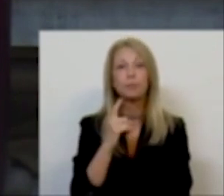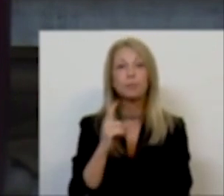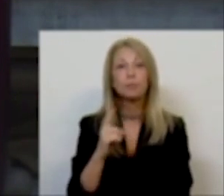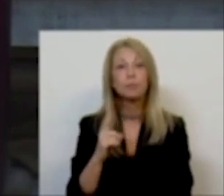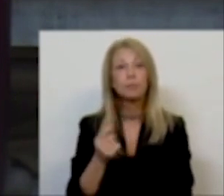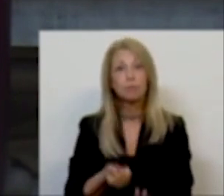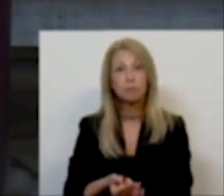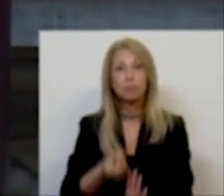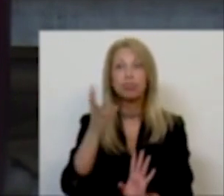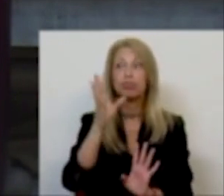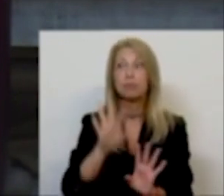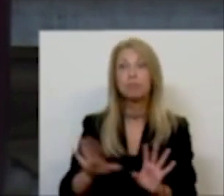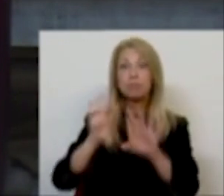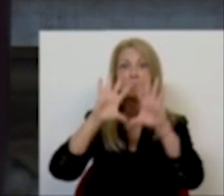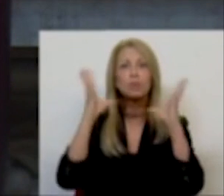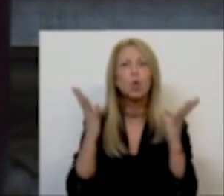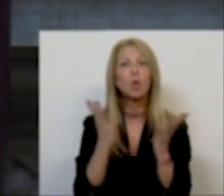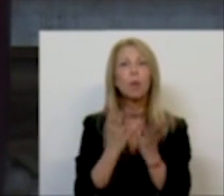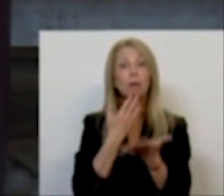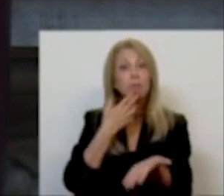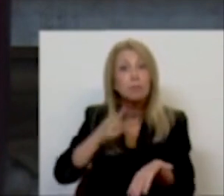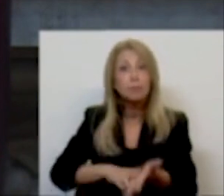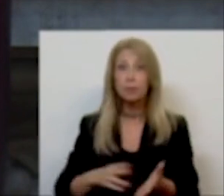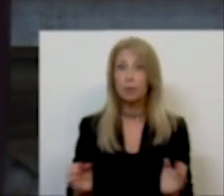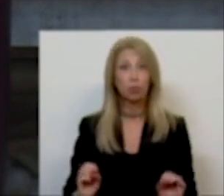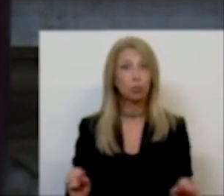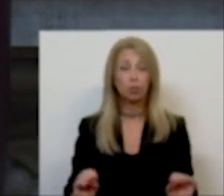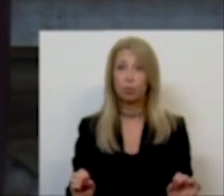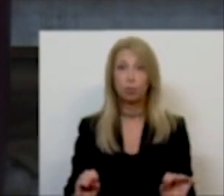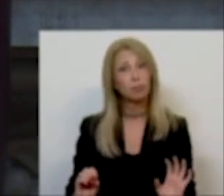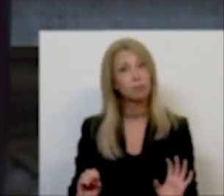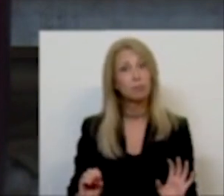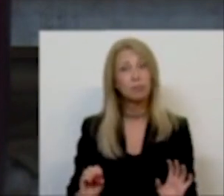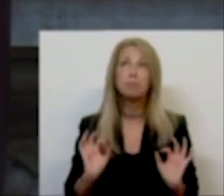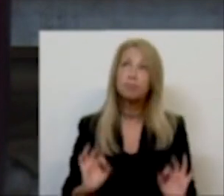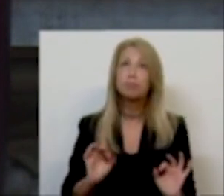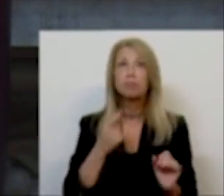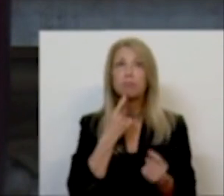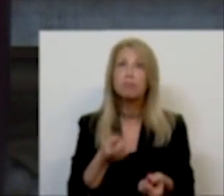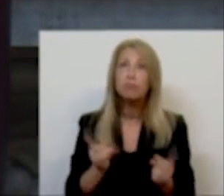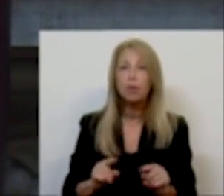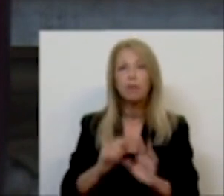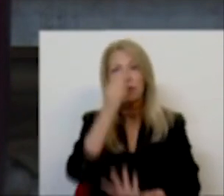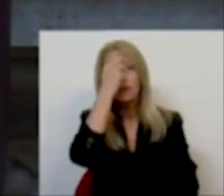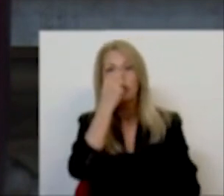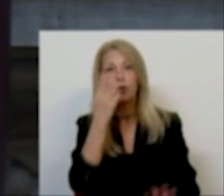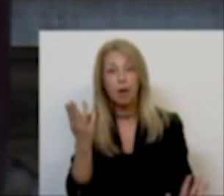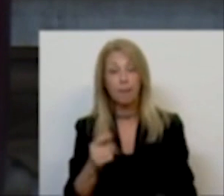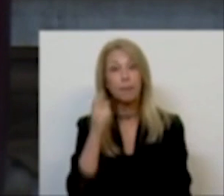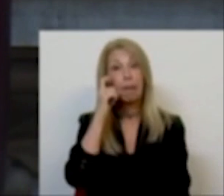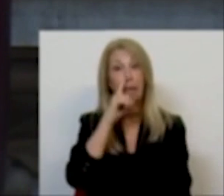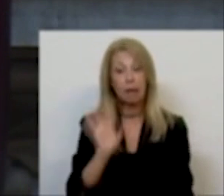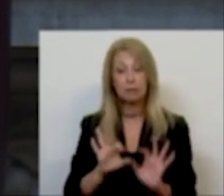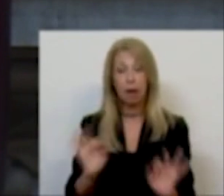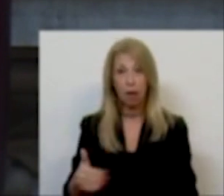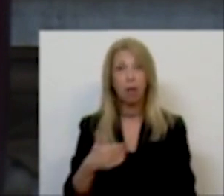traços globais, verdadeiramente não existiu. É um refazer da história. Quem como eu pôde